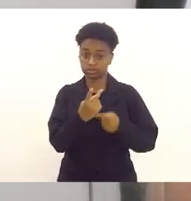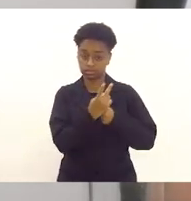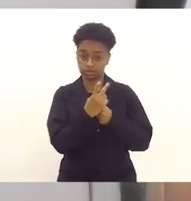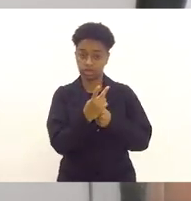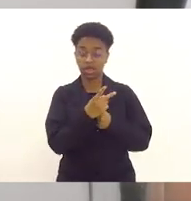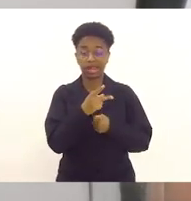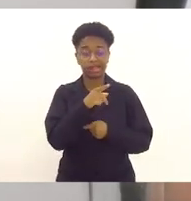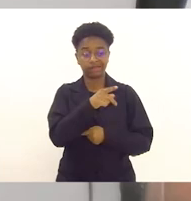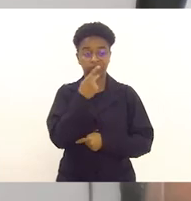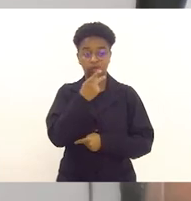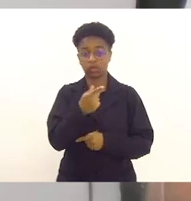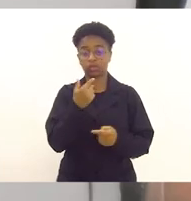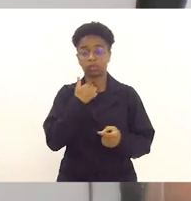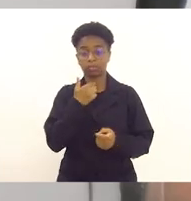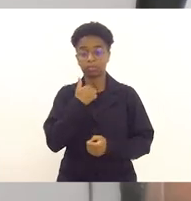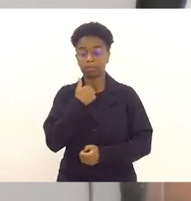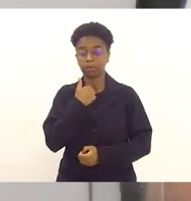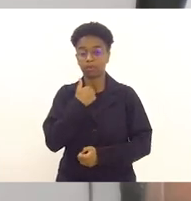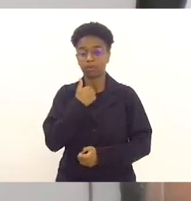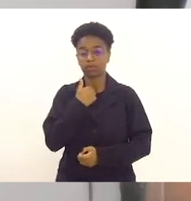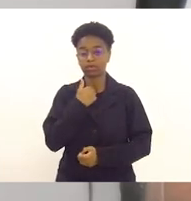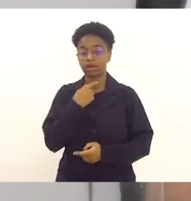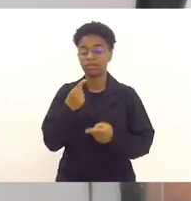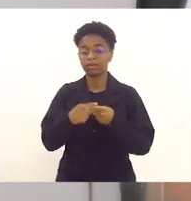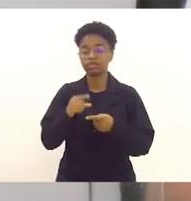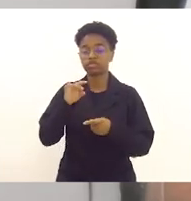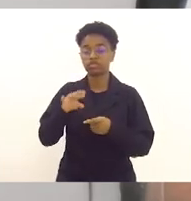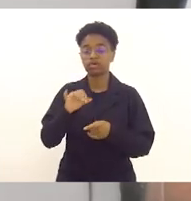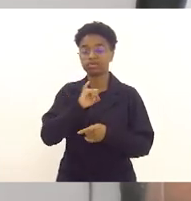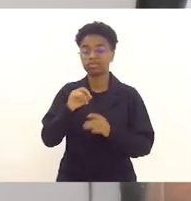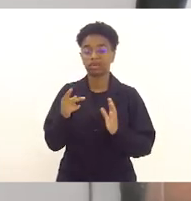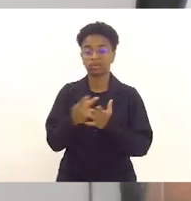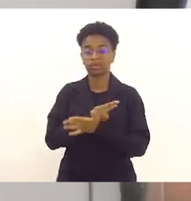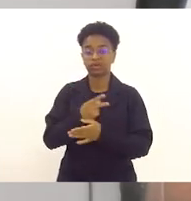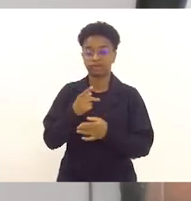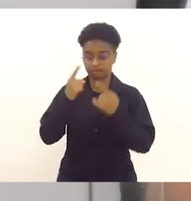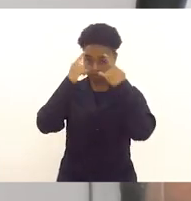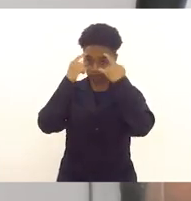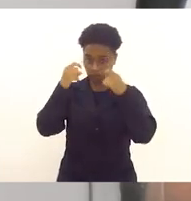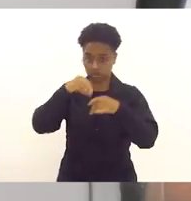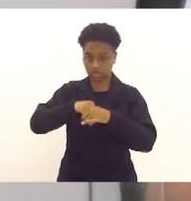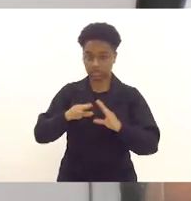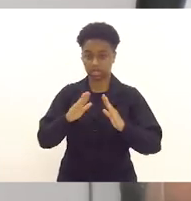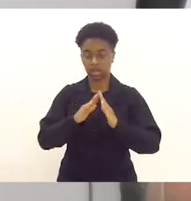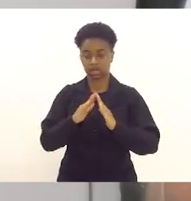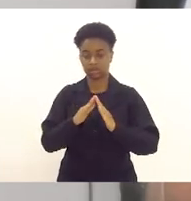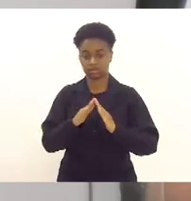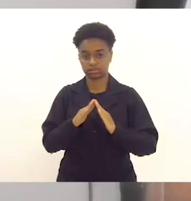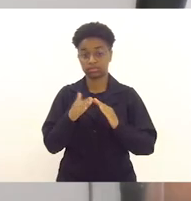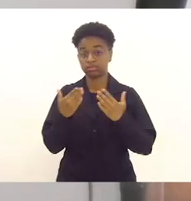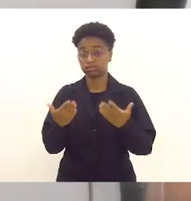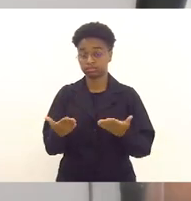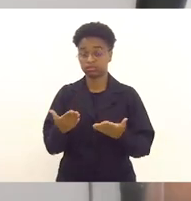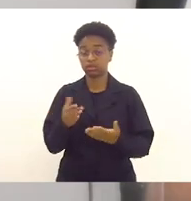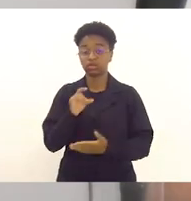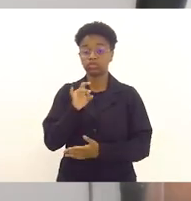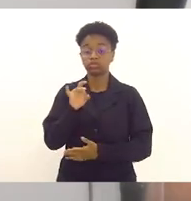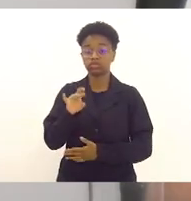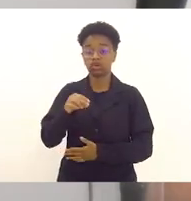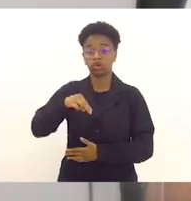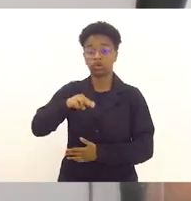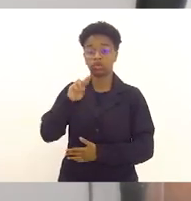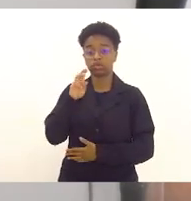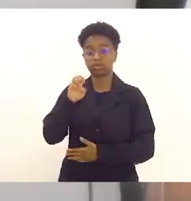explicou que não poderia porque é para a violência doméstica e não se enquadrava em violência doméstica Então somente no nuban